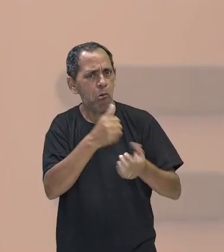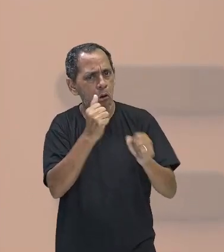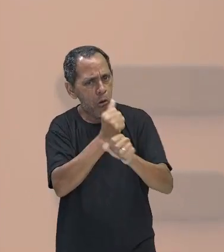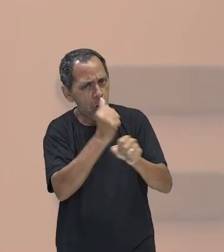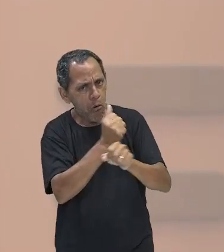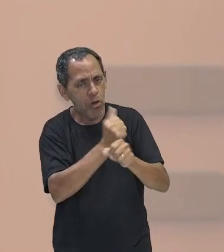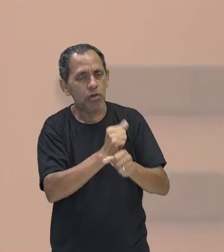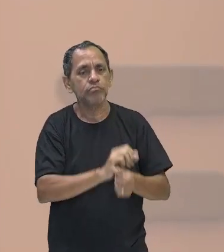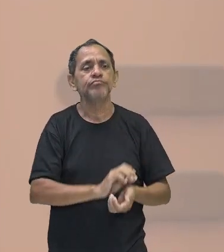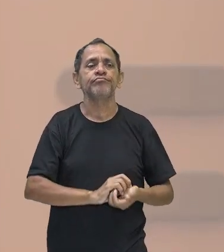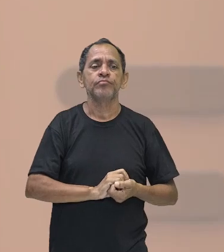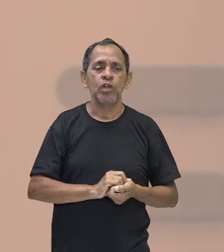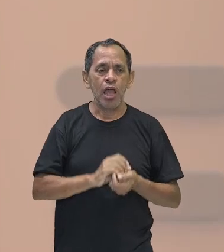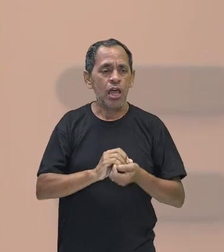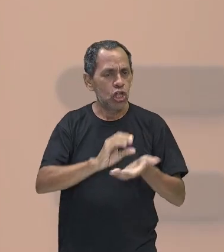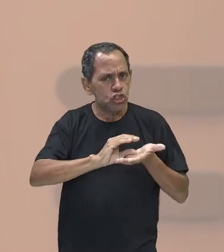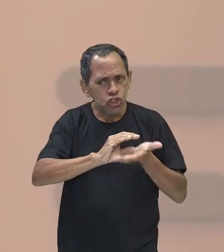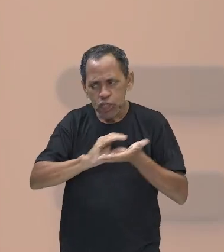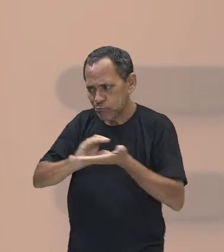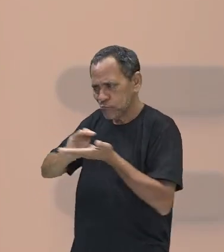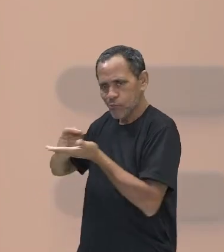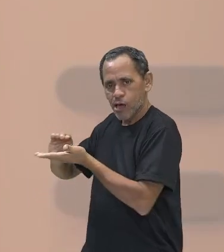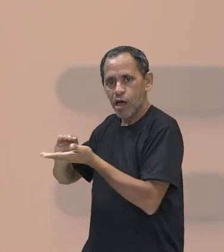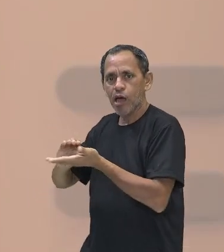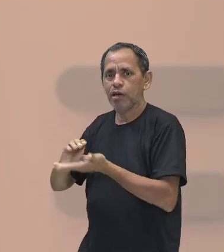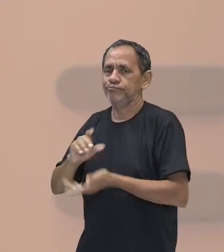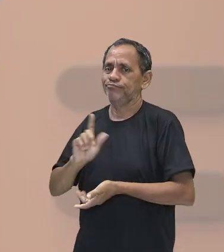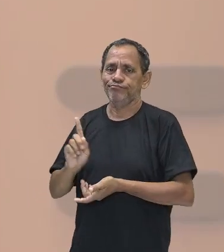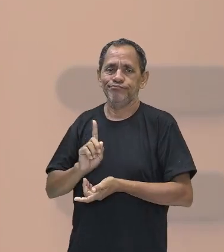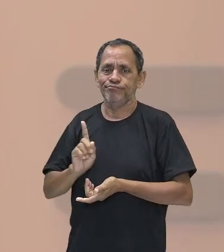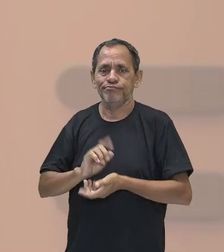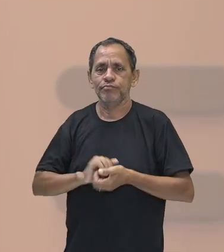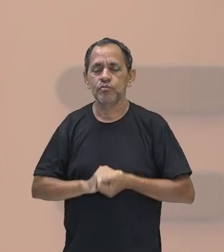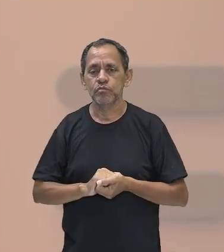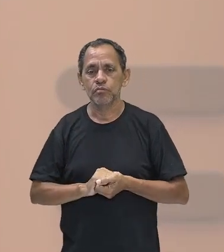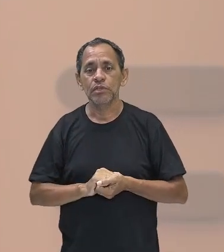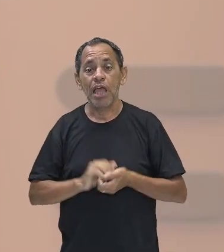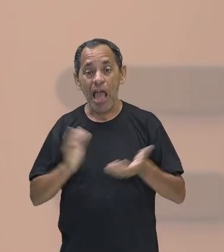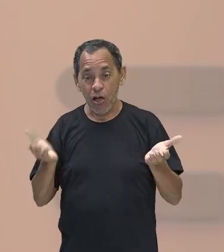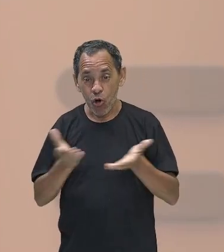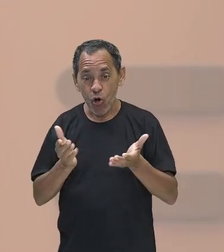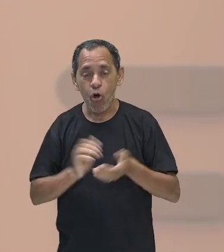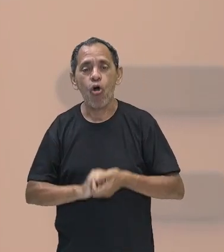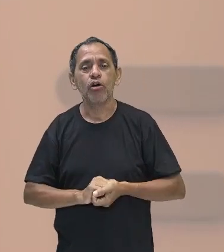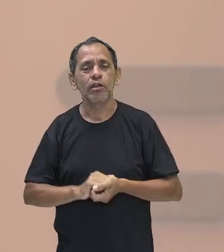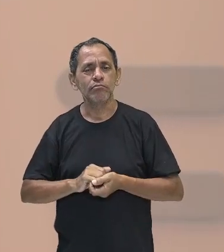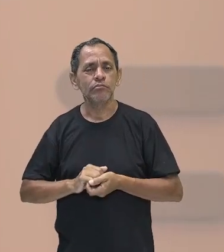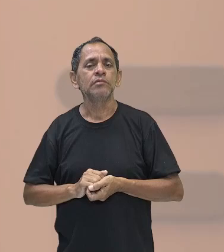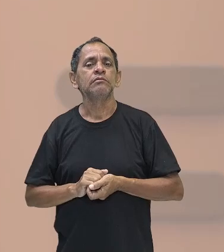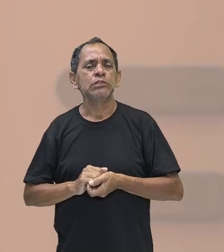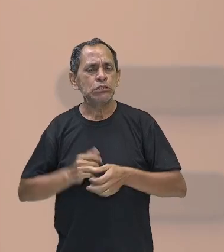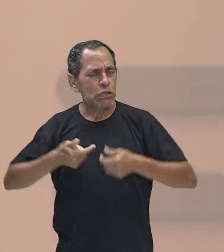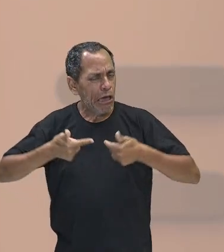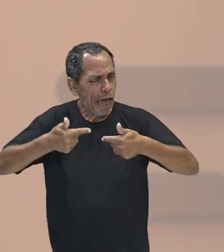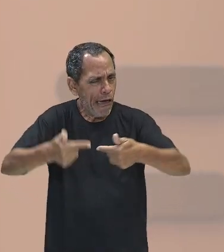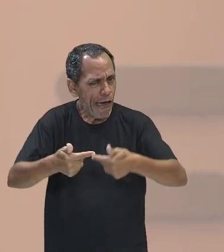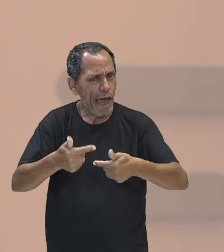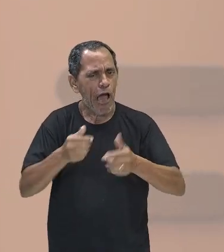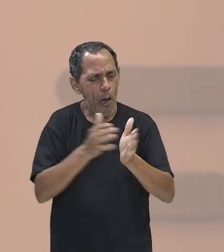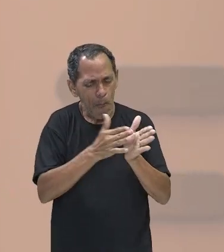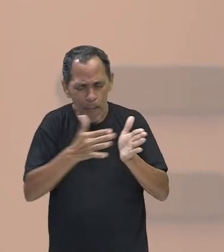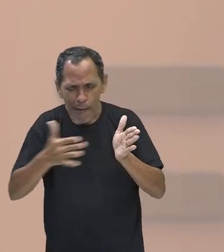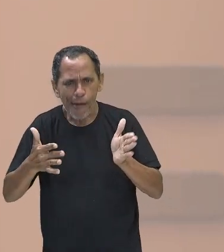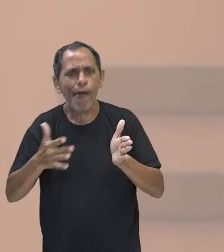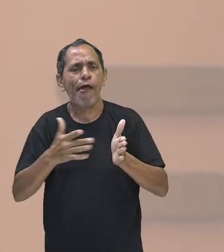Peloponeso, 27 anos de guerras, com poucos períodos, né, de intervalo aí, aonde eles paravam de